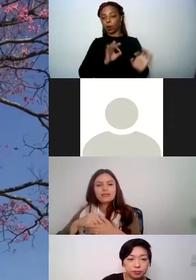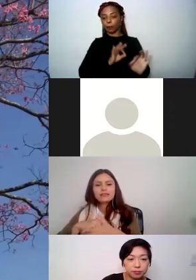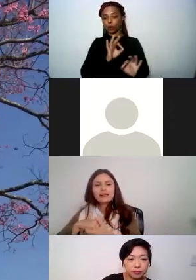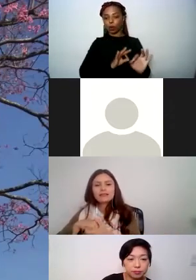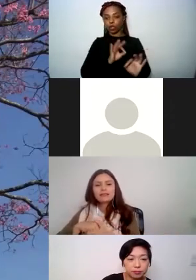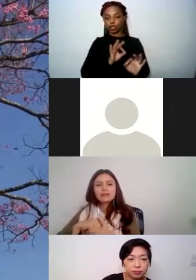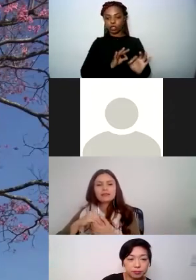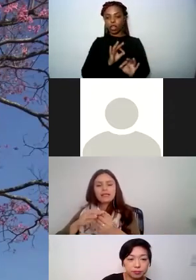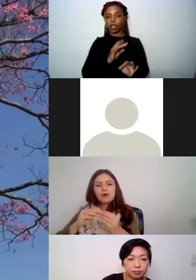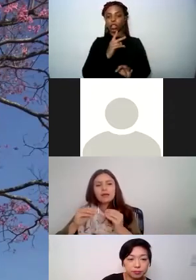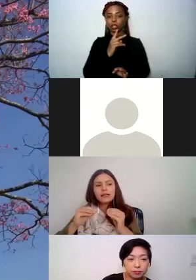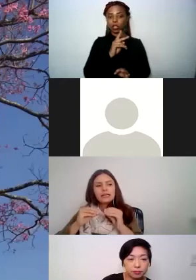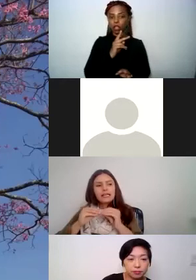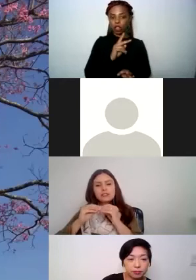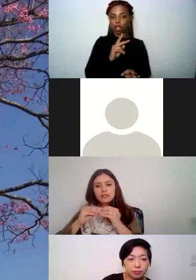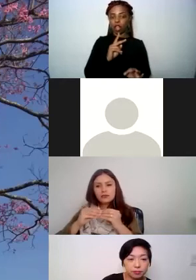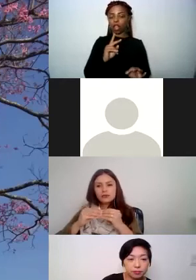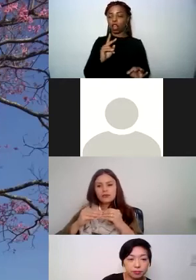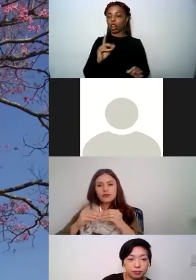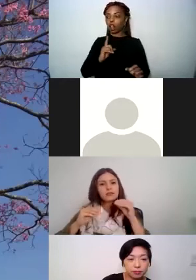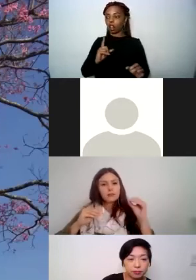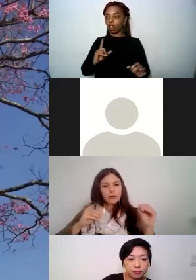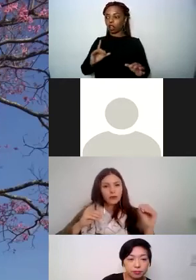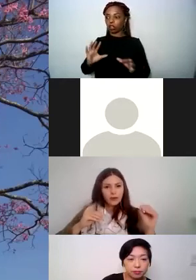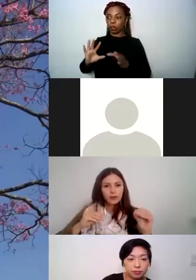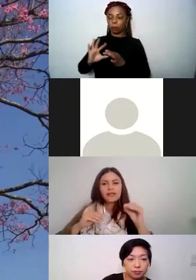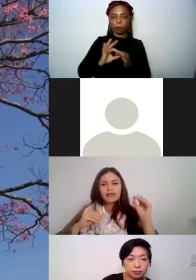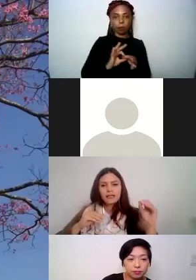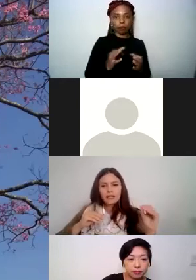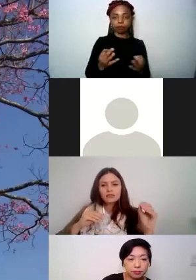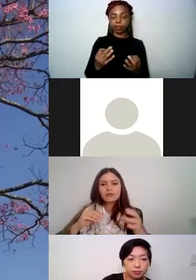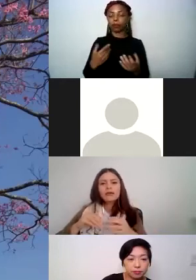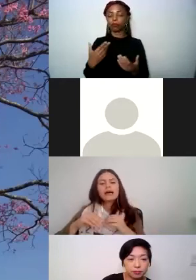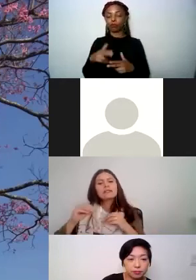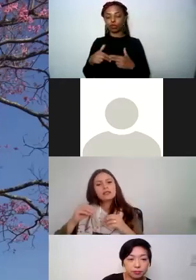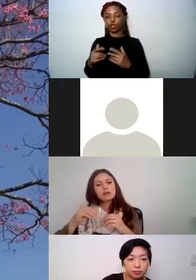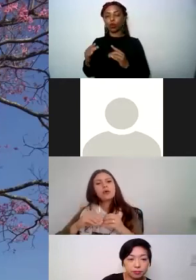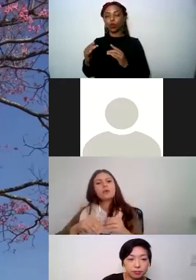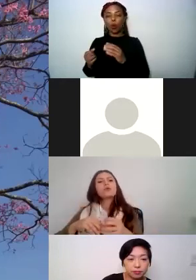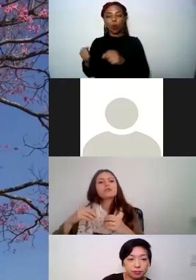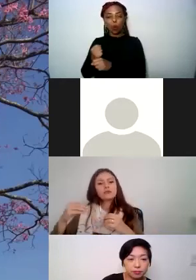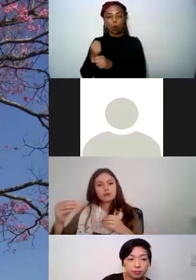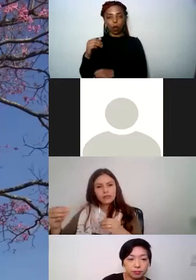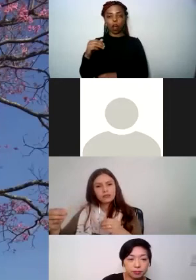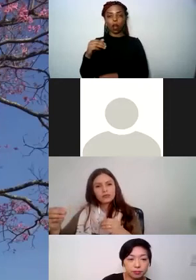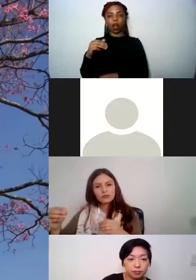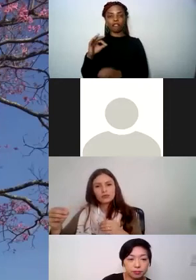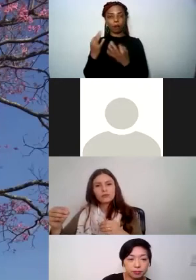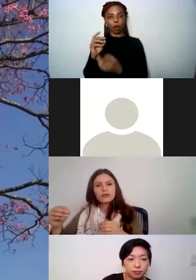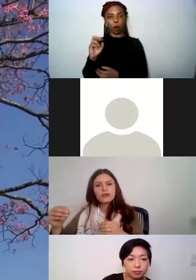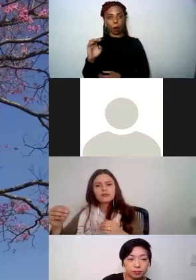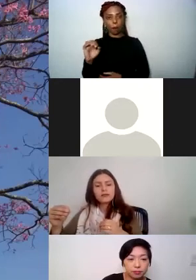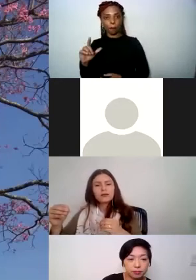é tão intensa e sequencial que a adição do mausoléu da família Robel que é inédito assim como o desenvolvimento do